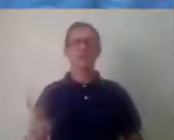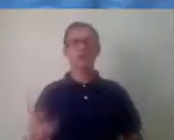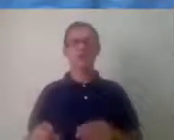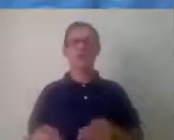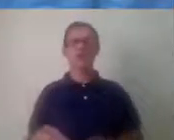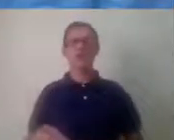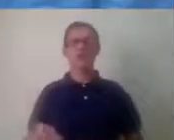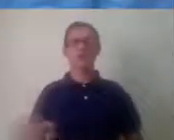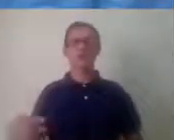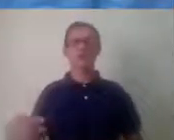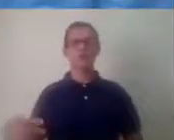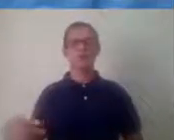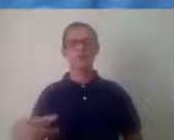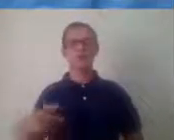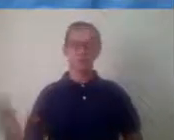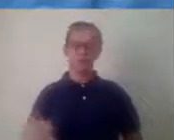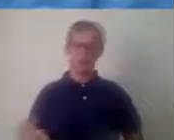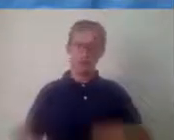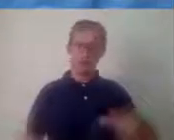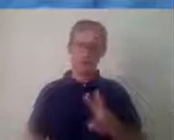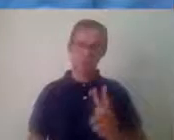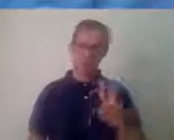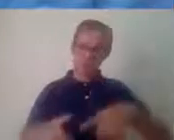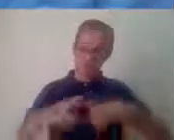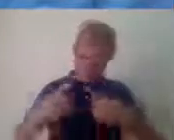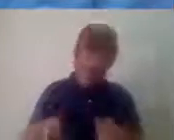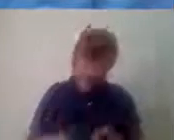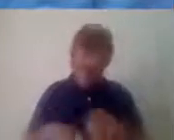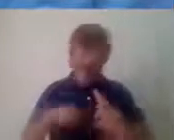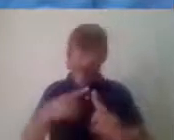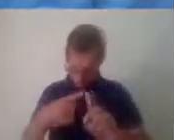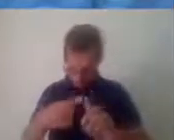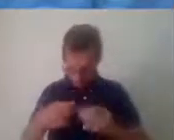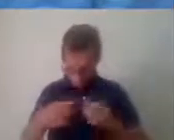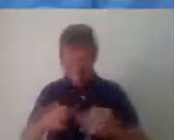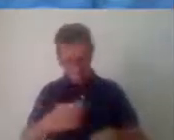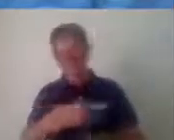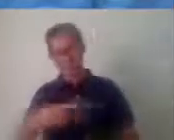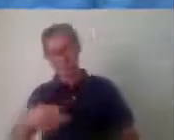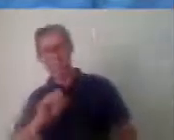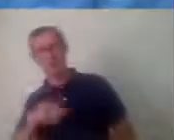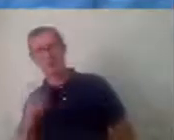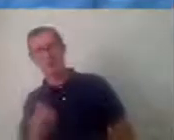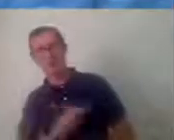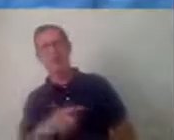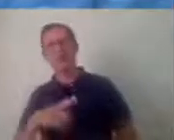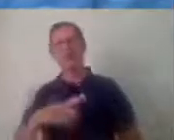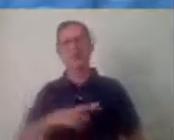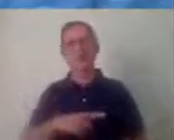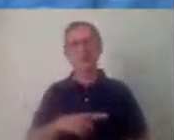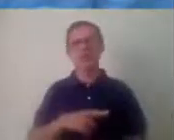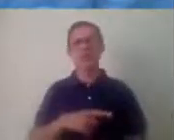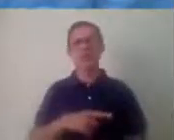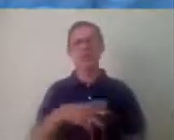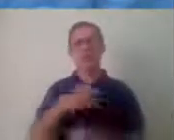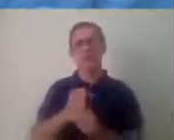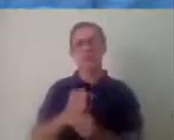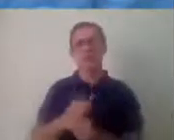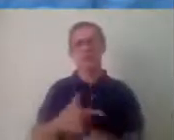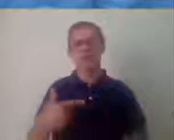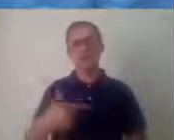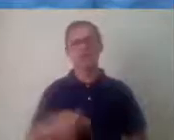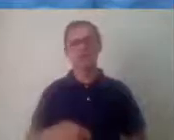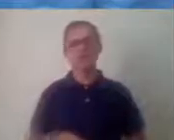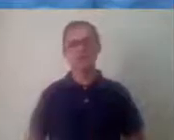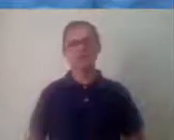máximo ou o seu valor de mínimo. O objetivo dessa situação é a gente aplicar o teste da segunda